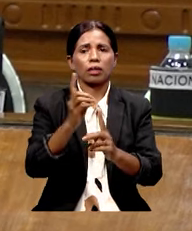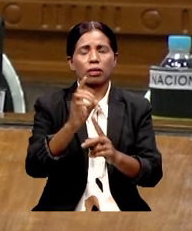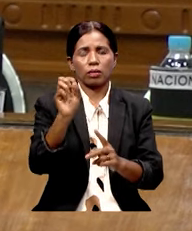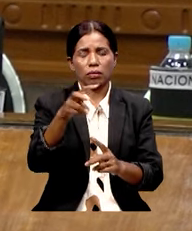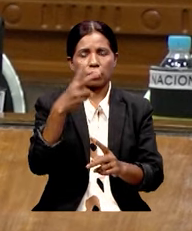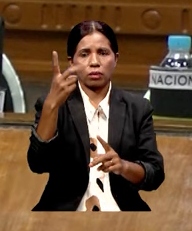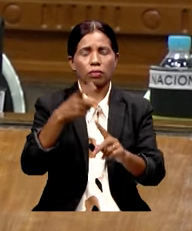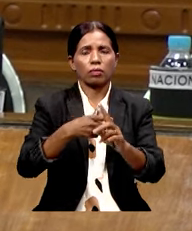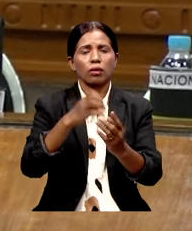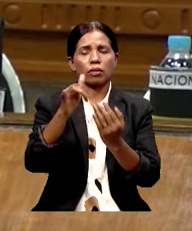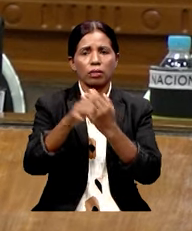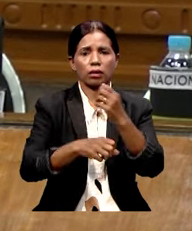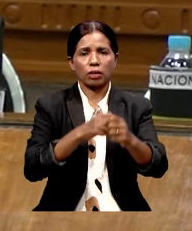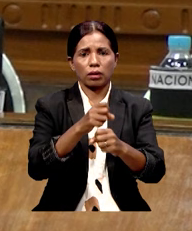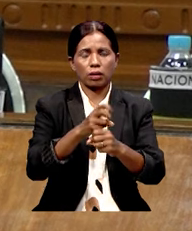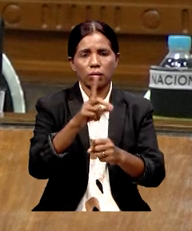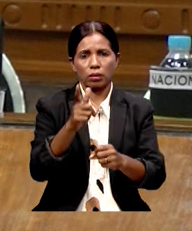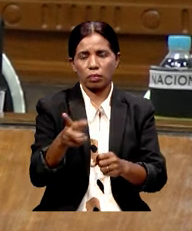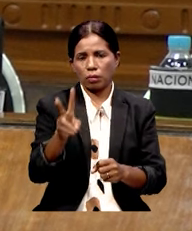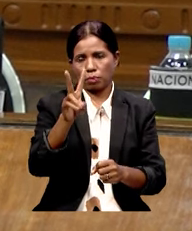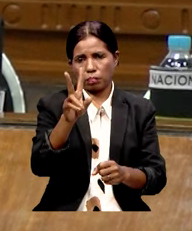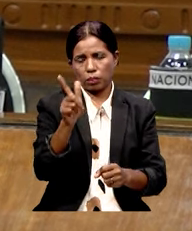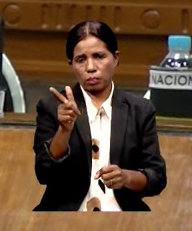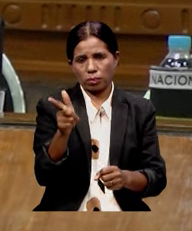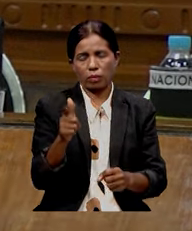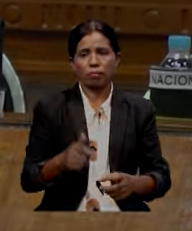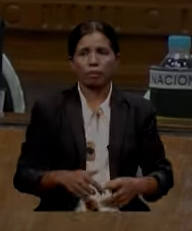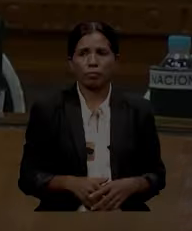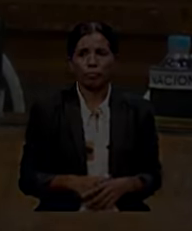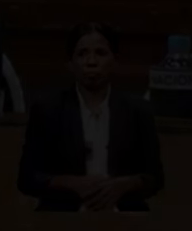Sinrua fula junho, tinang Riuroronulu. Romaldo Neves, Jaime dos Santos, GMN.